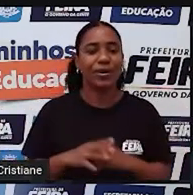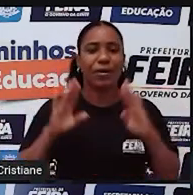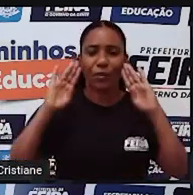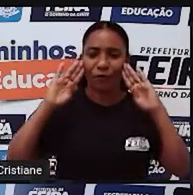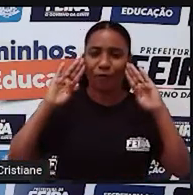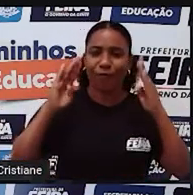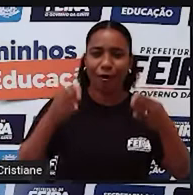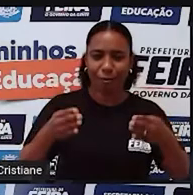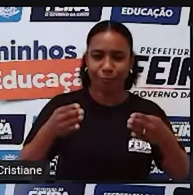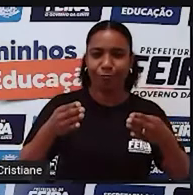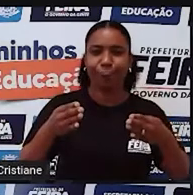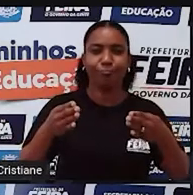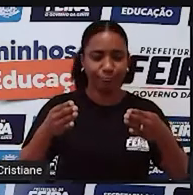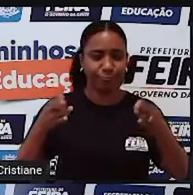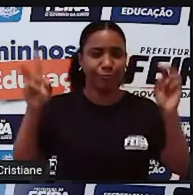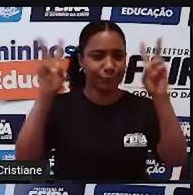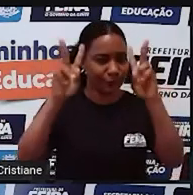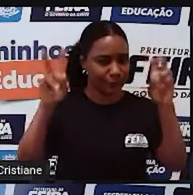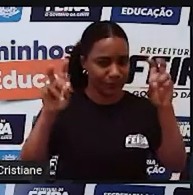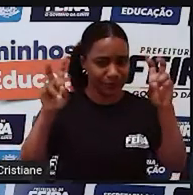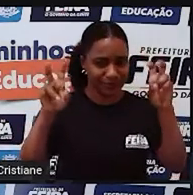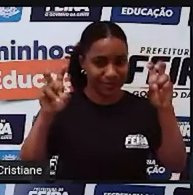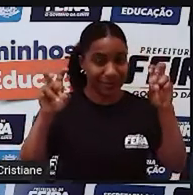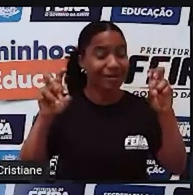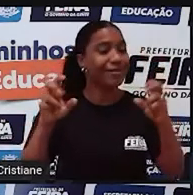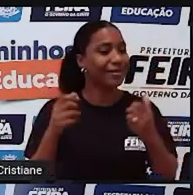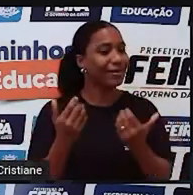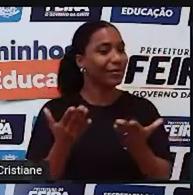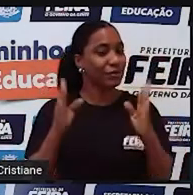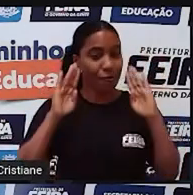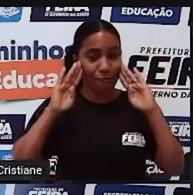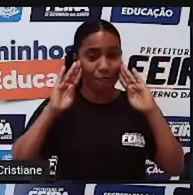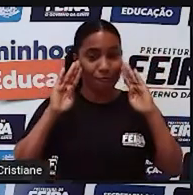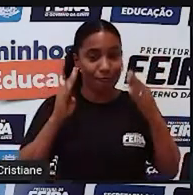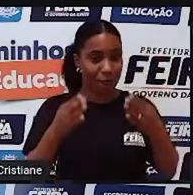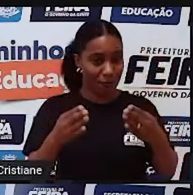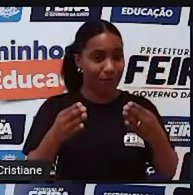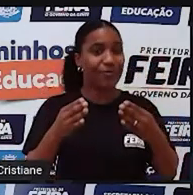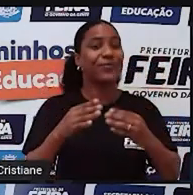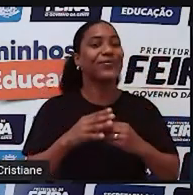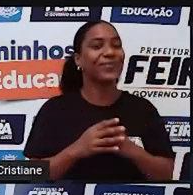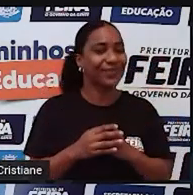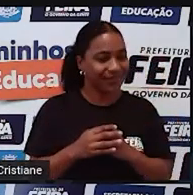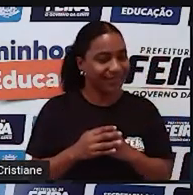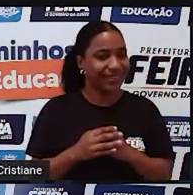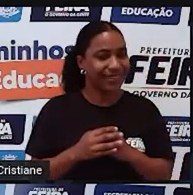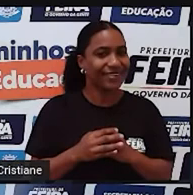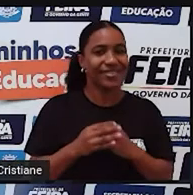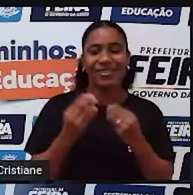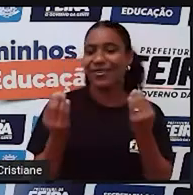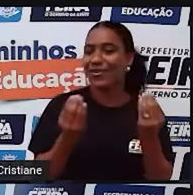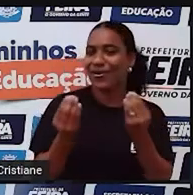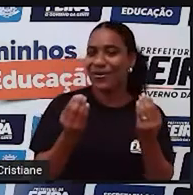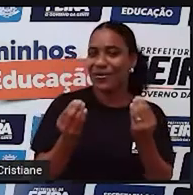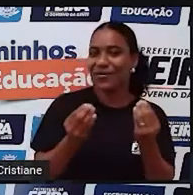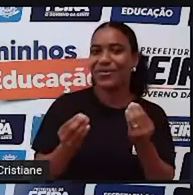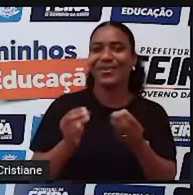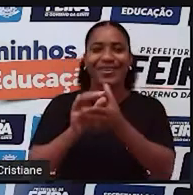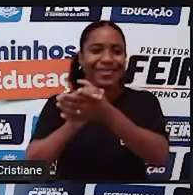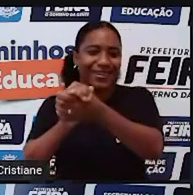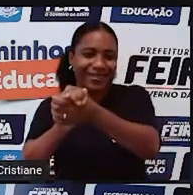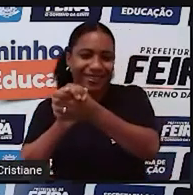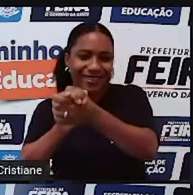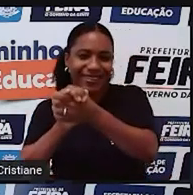focalizar nos greetings and leave taking. Então, vamos aprender um pouquinho mais sobre as saudações em